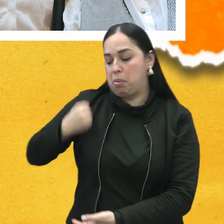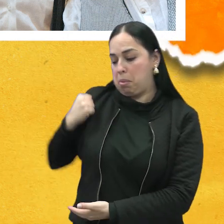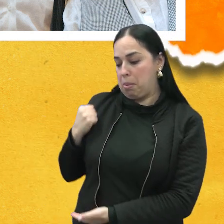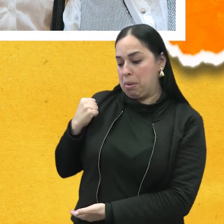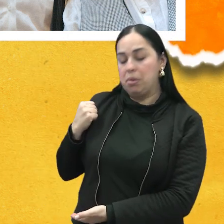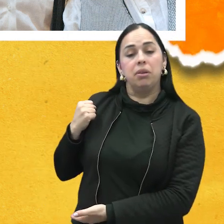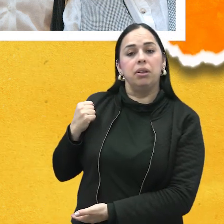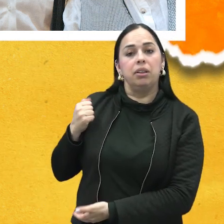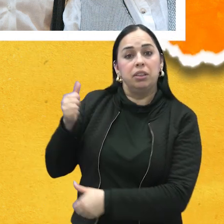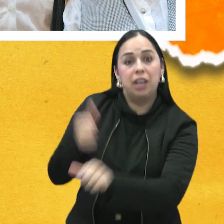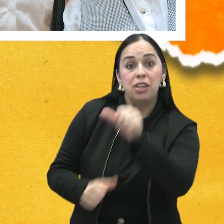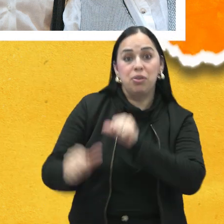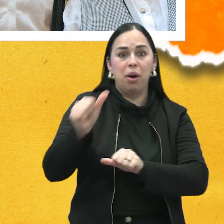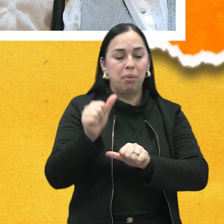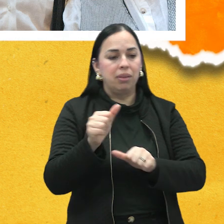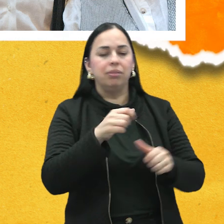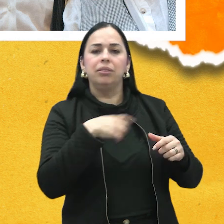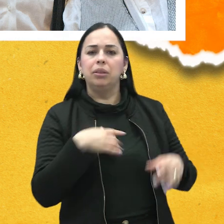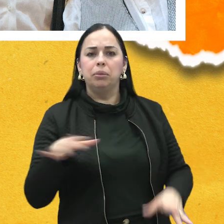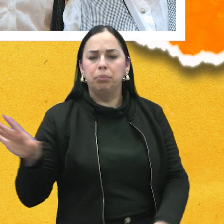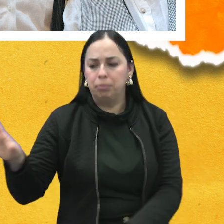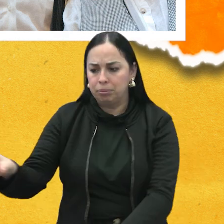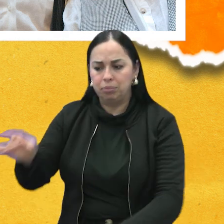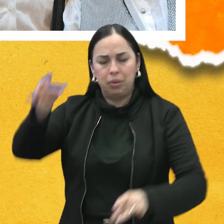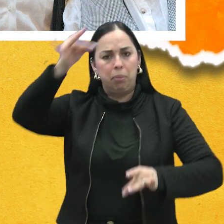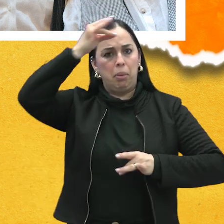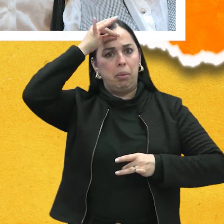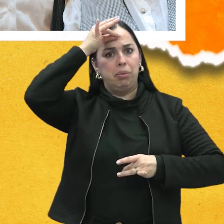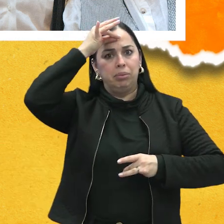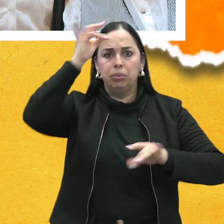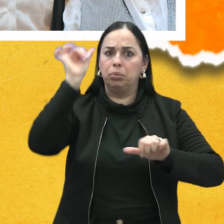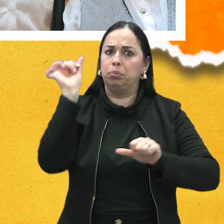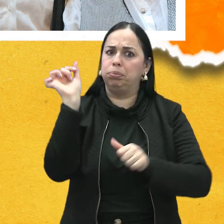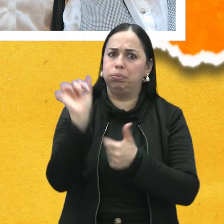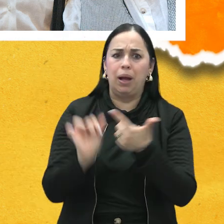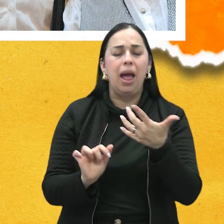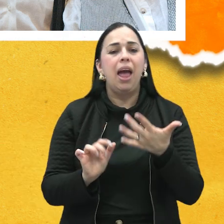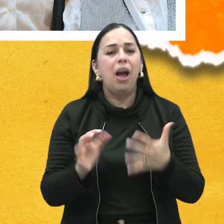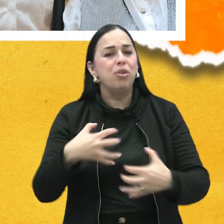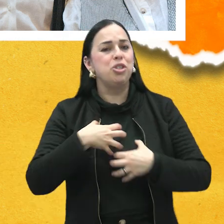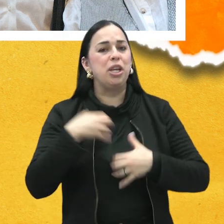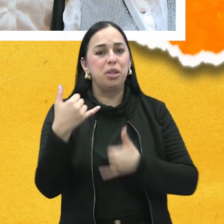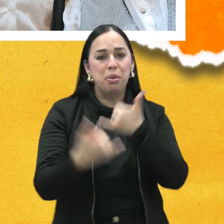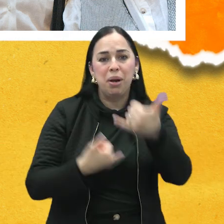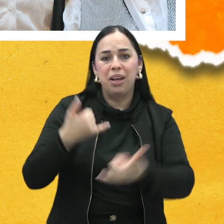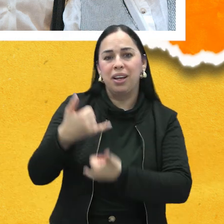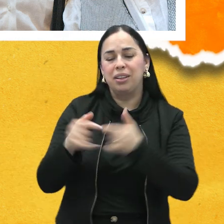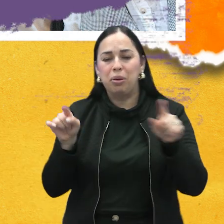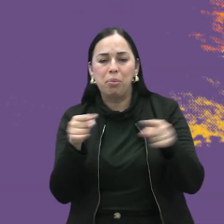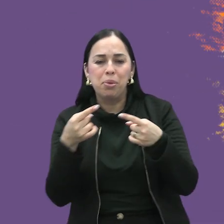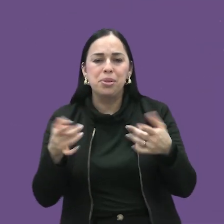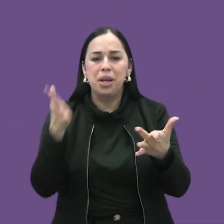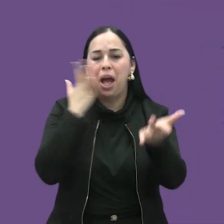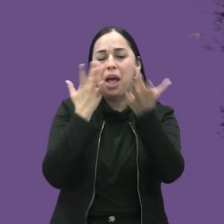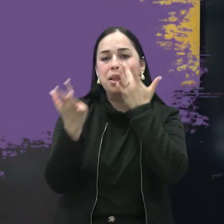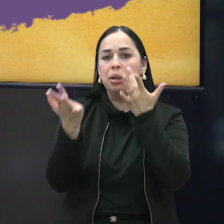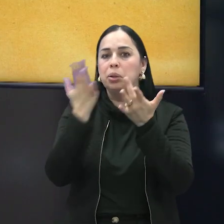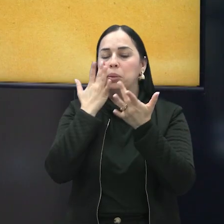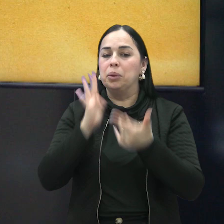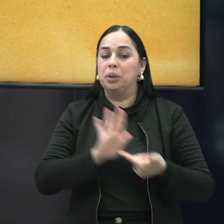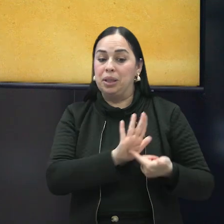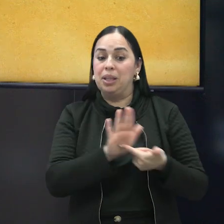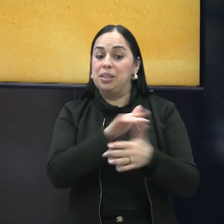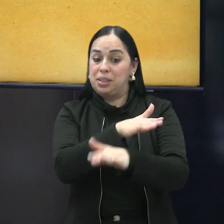um chapéu se transforma em um personagem, uma roupa pode contar uma história, enfim, essa brincadeira, misturada de música e teatro,